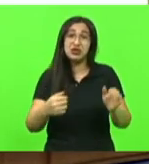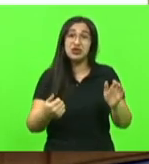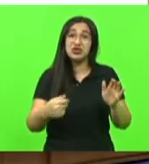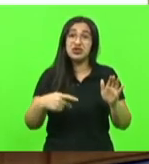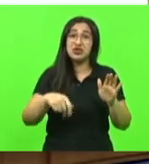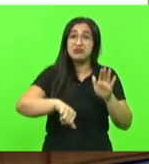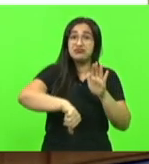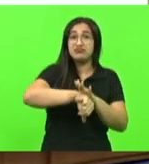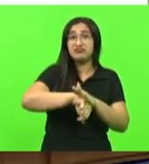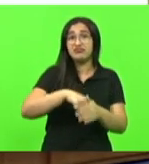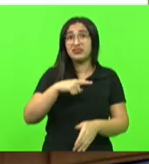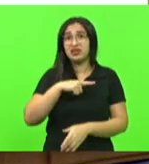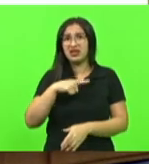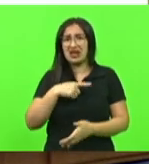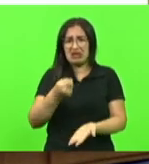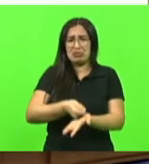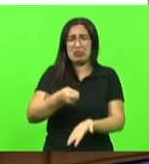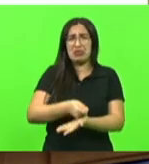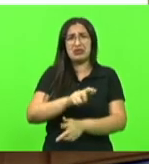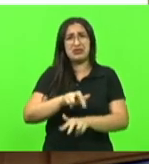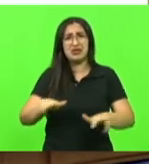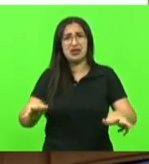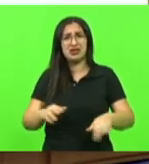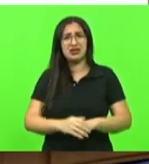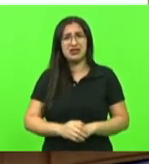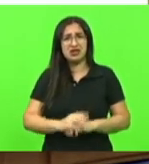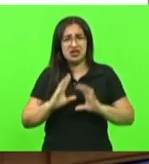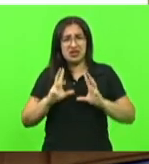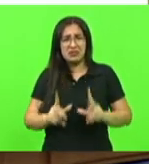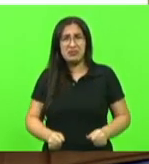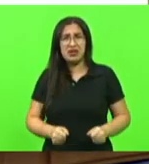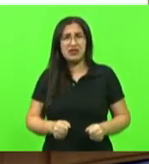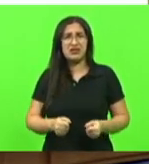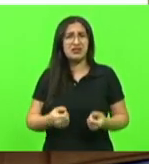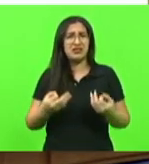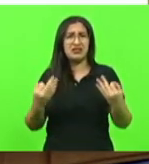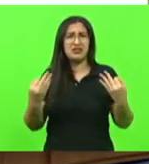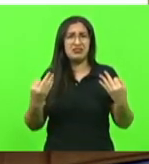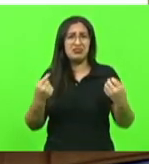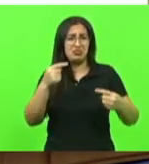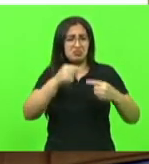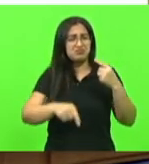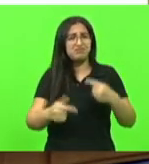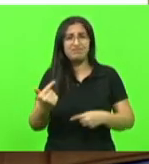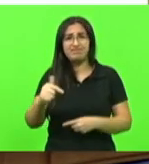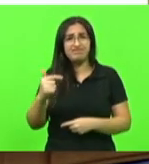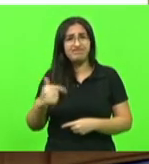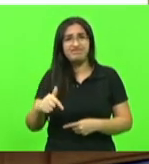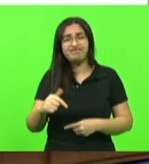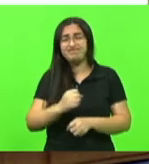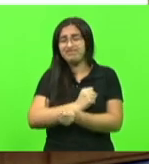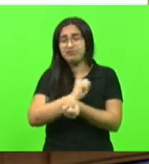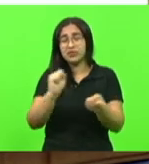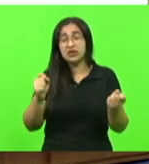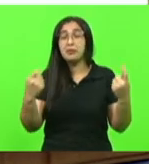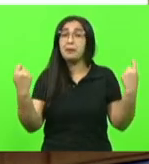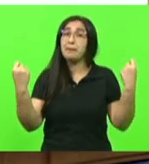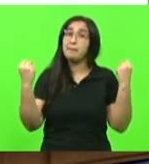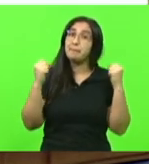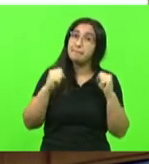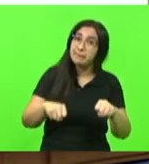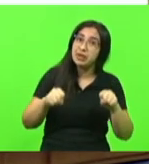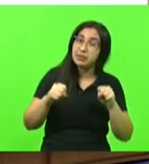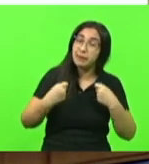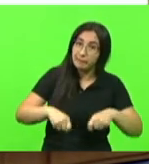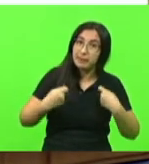imposições, então são normas sanitárias esdrúxulas, absurdas, impossível, e cabe a nós fortalecer os nossos produtores,